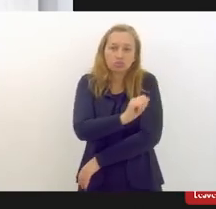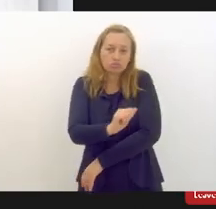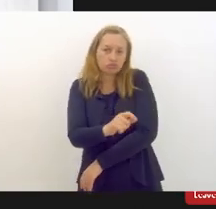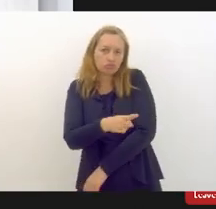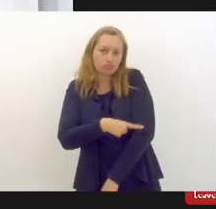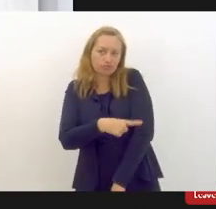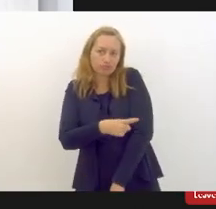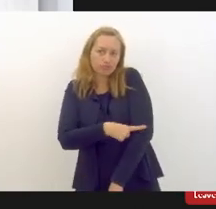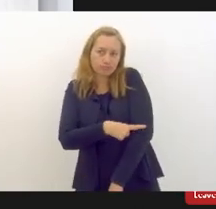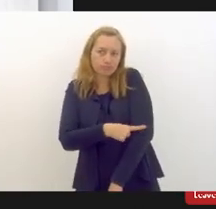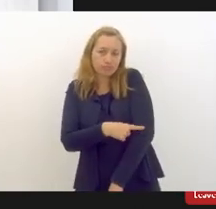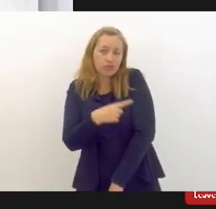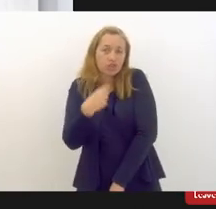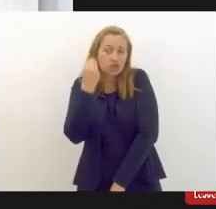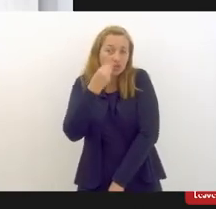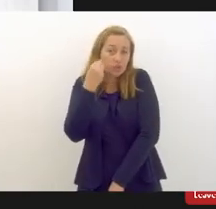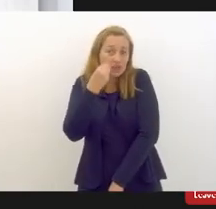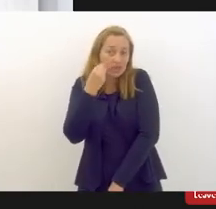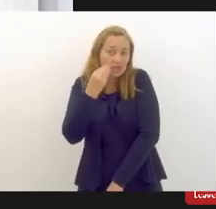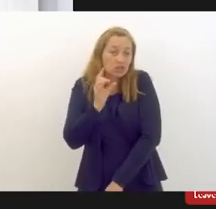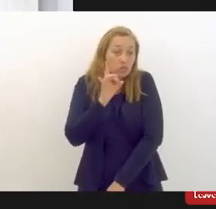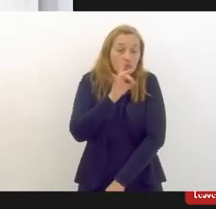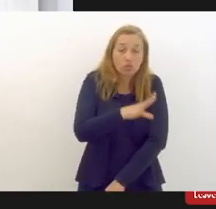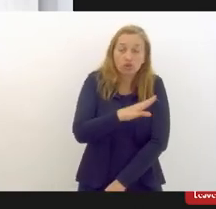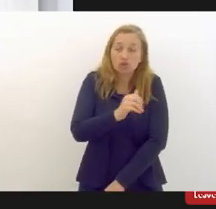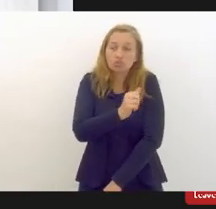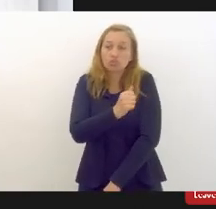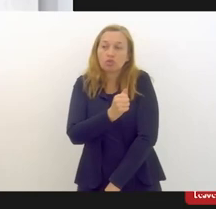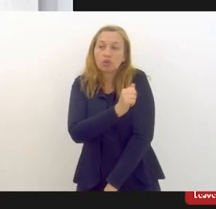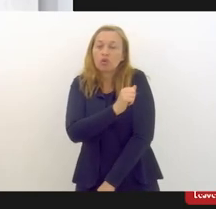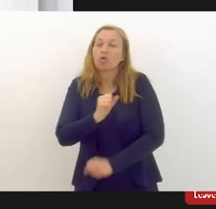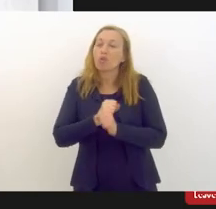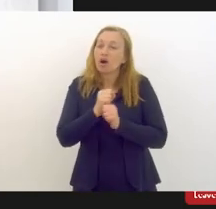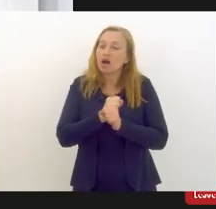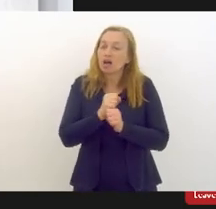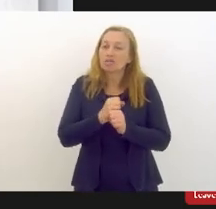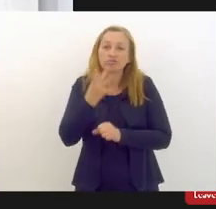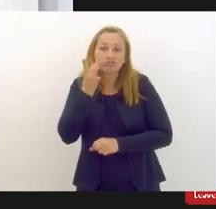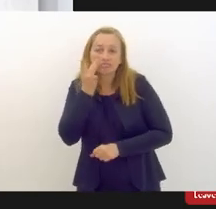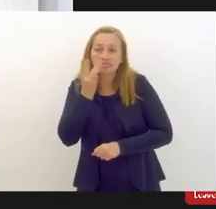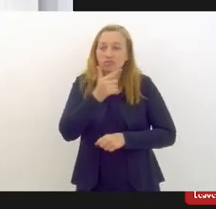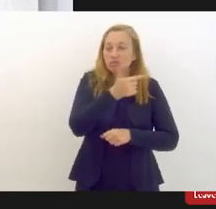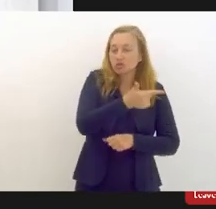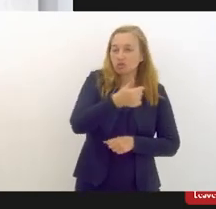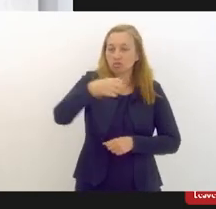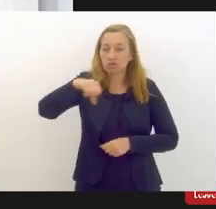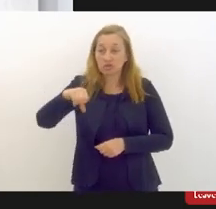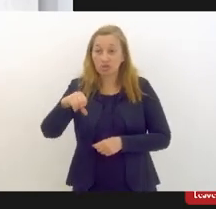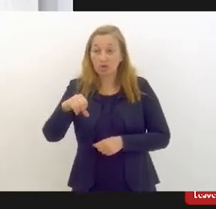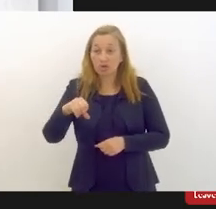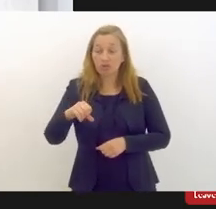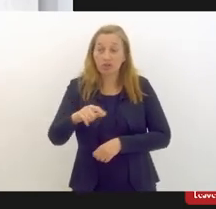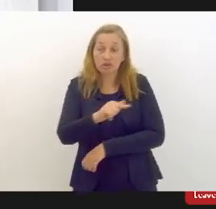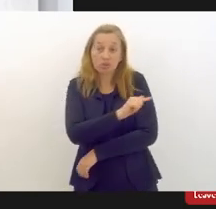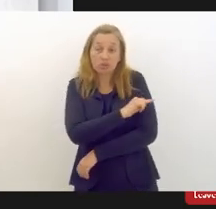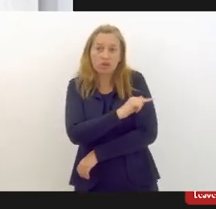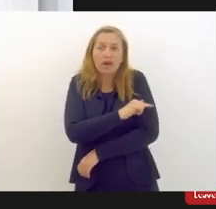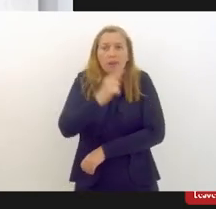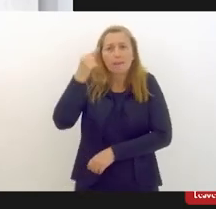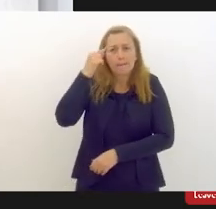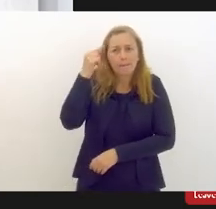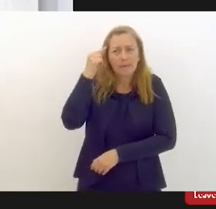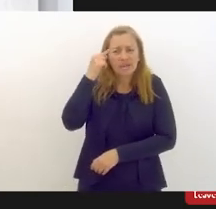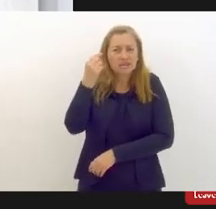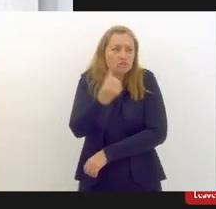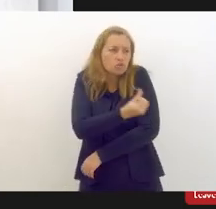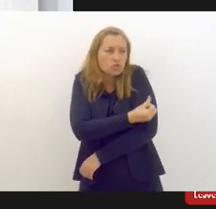médio que vivenciou o último ano presencial em 2019, o sétimo ano, e quando a gente pensa nas turmas de